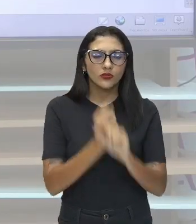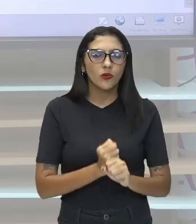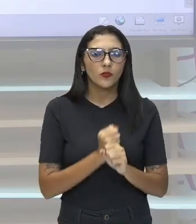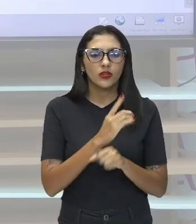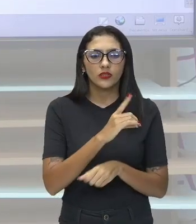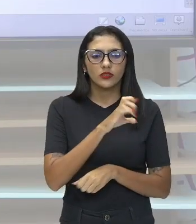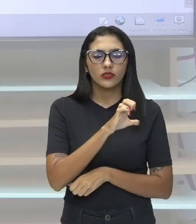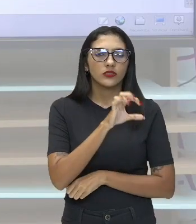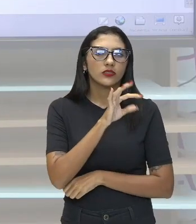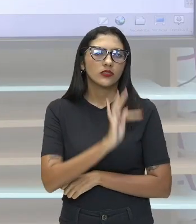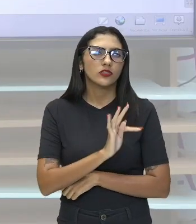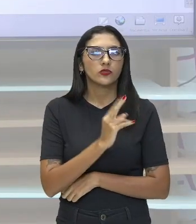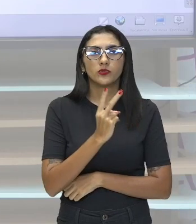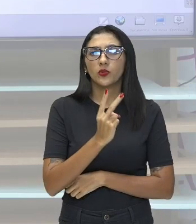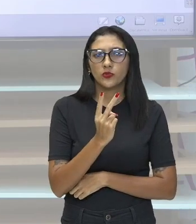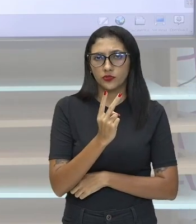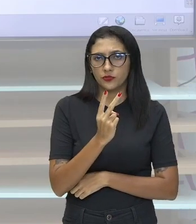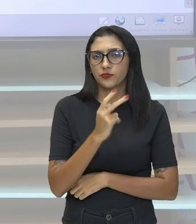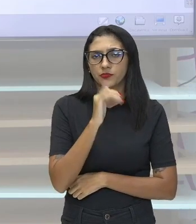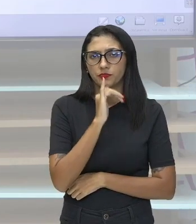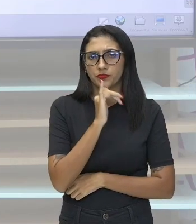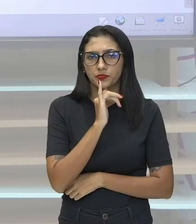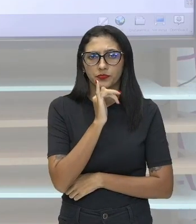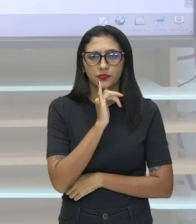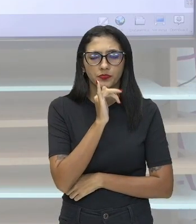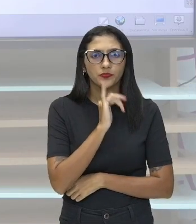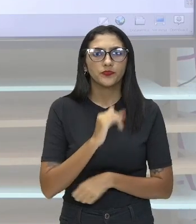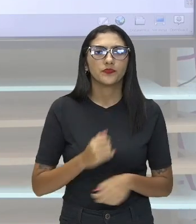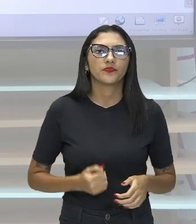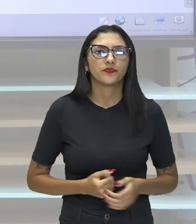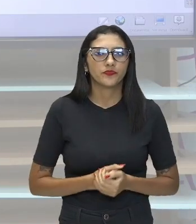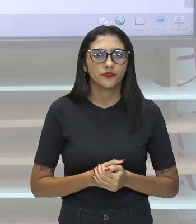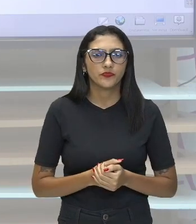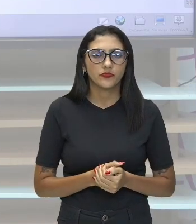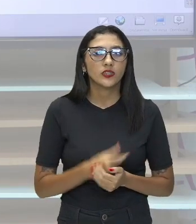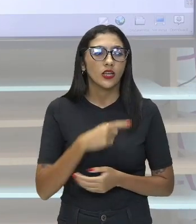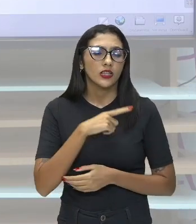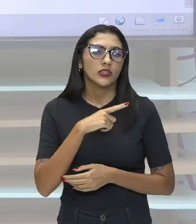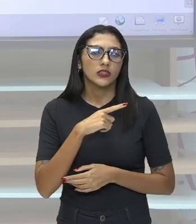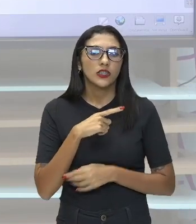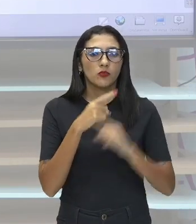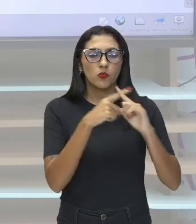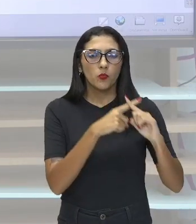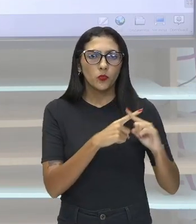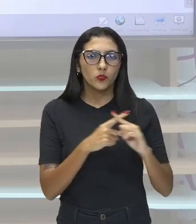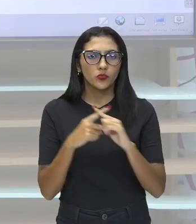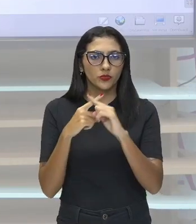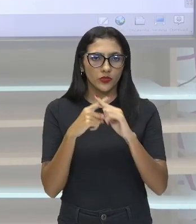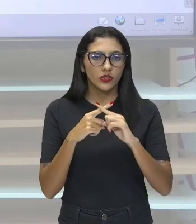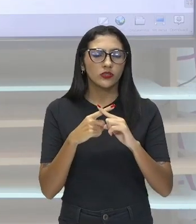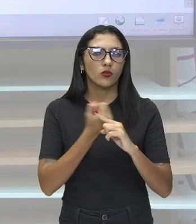ordem 2, por exemplo, eu vou multiplicar os elementos tanto